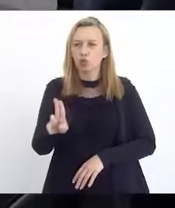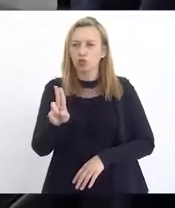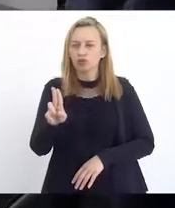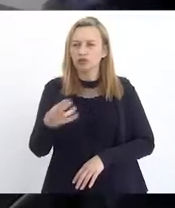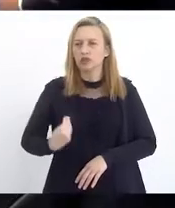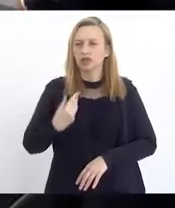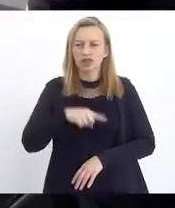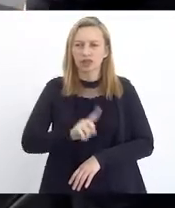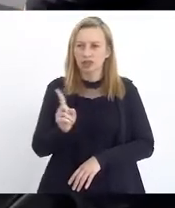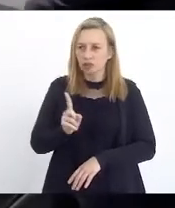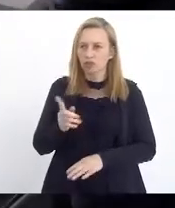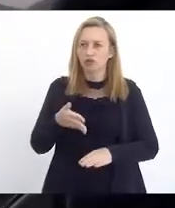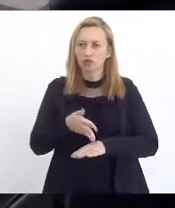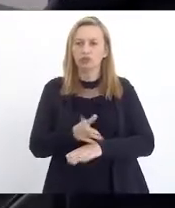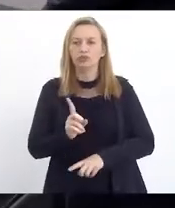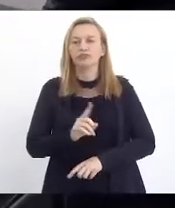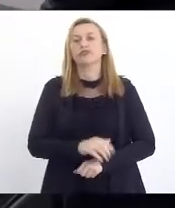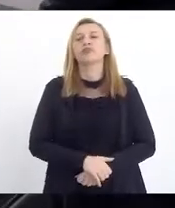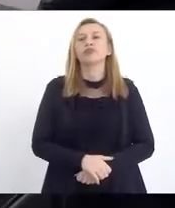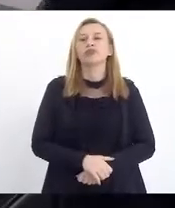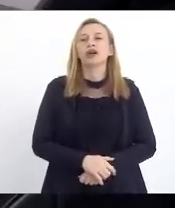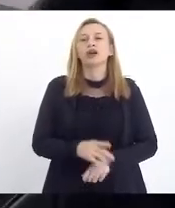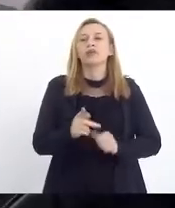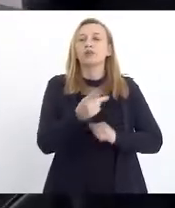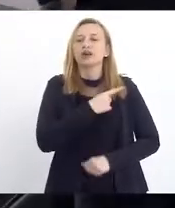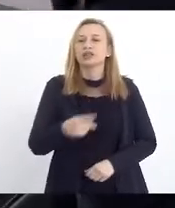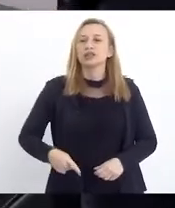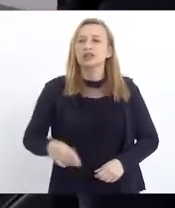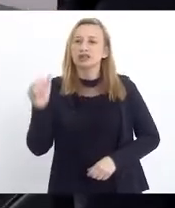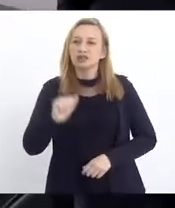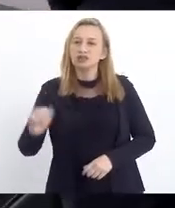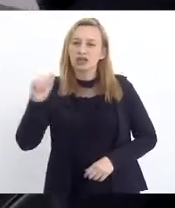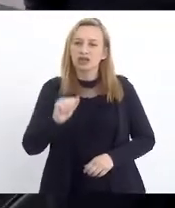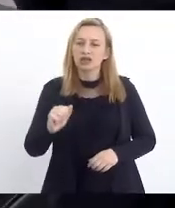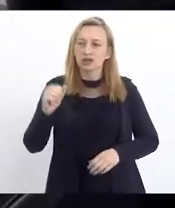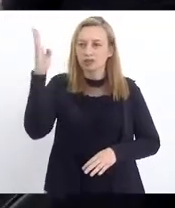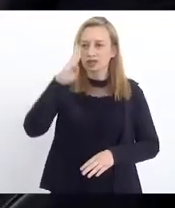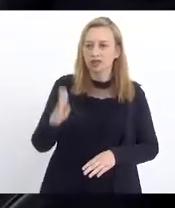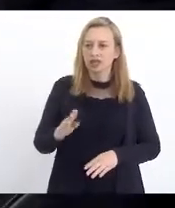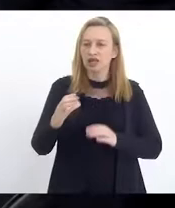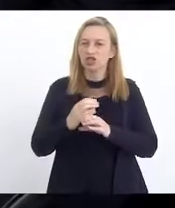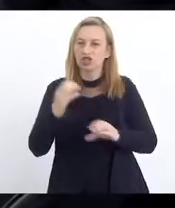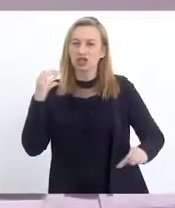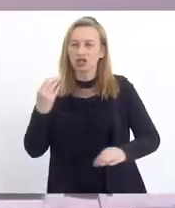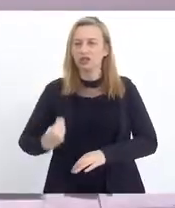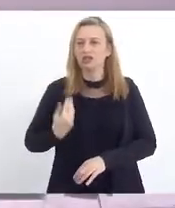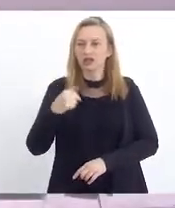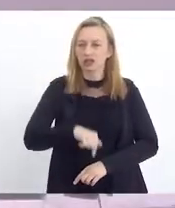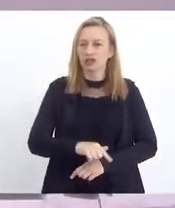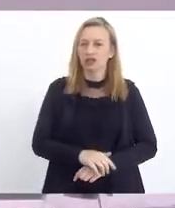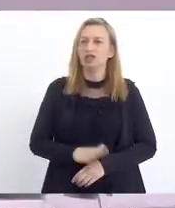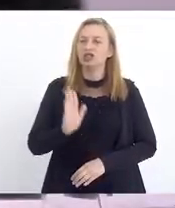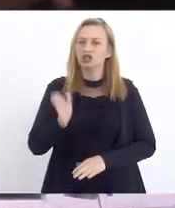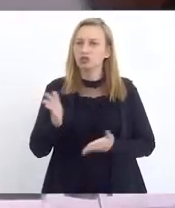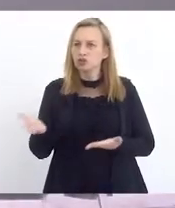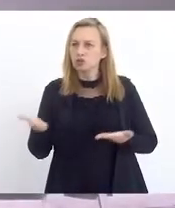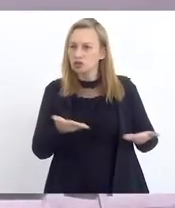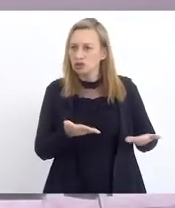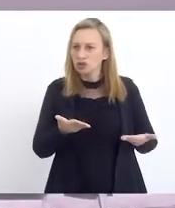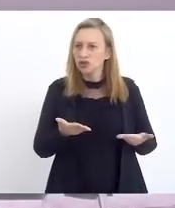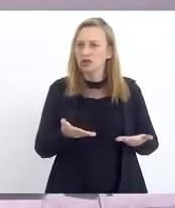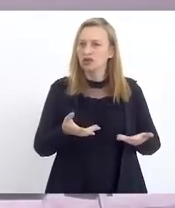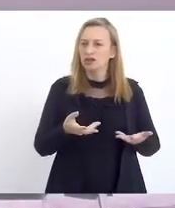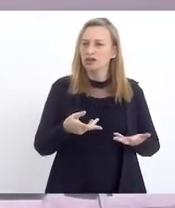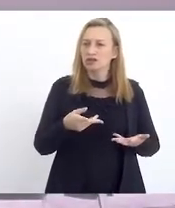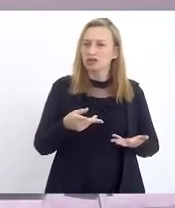Não chegou. Presidente da Associação Brasileira de Engenharia Sanitária e Ambiental, está presente? Foi convidado, fez questão de